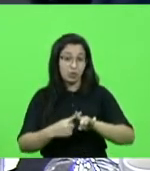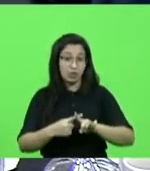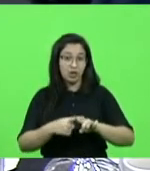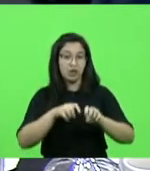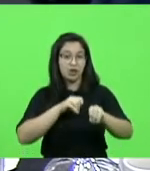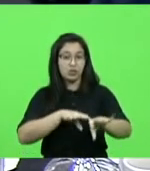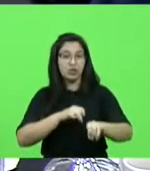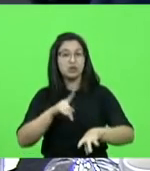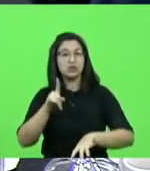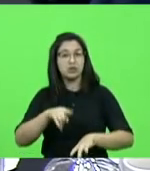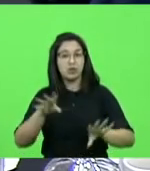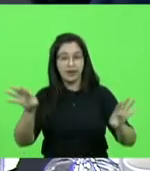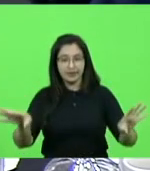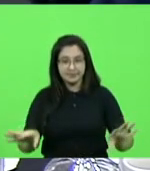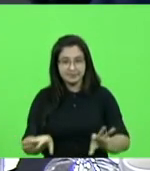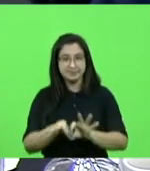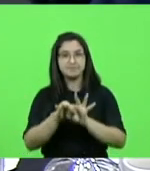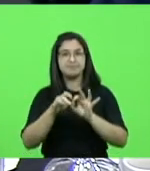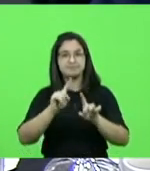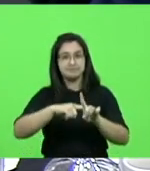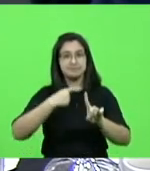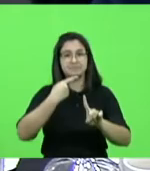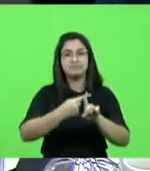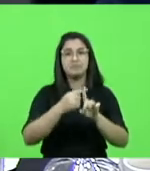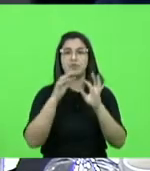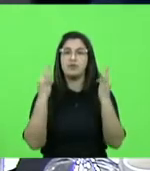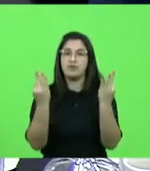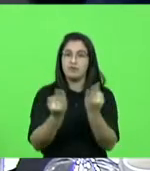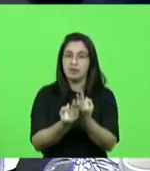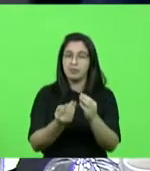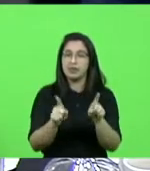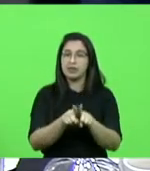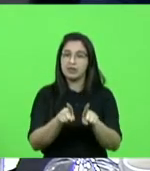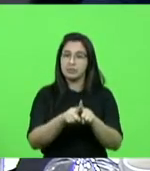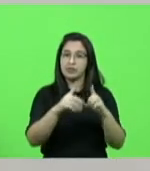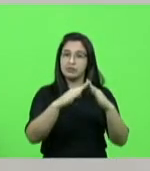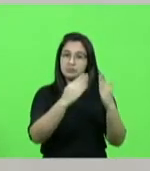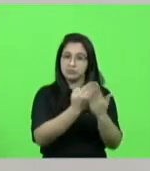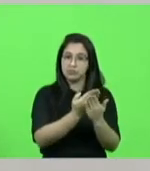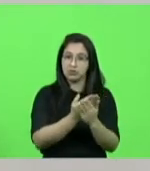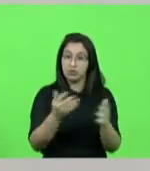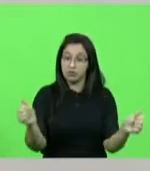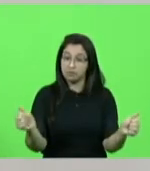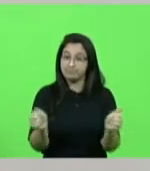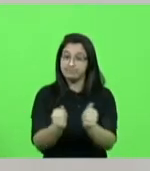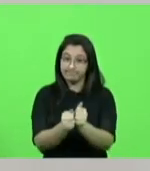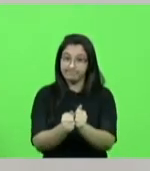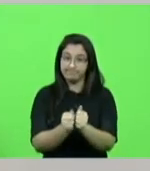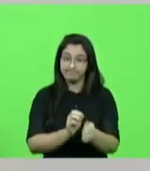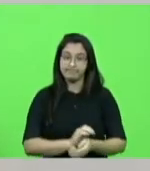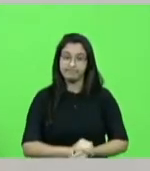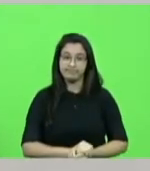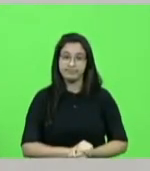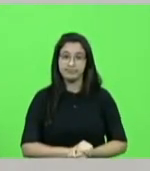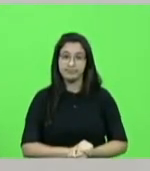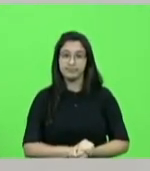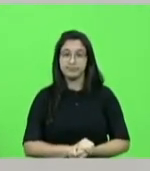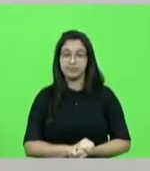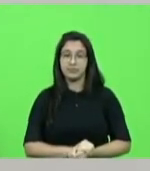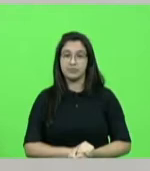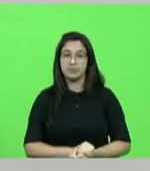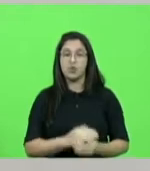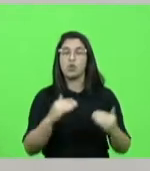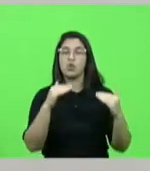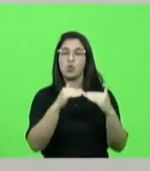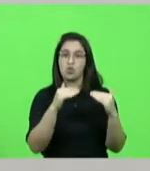soma, é a família e a escola junto. Muito obrigada. Perfeito. Obrigado, deputada Luciana. Incorporo a sua